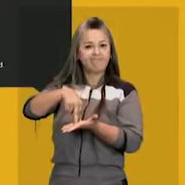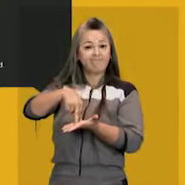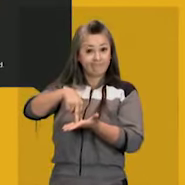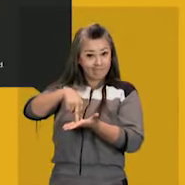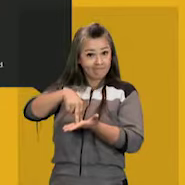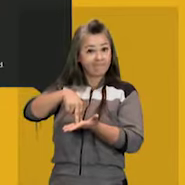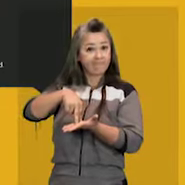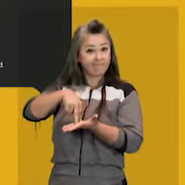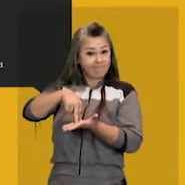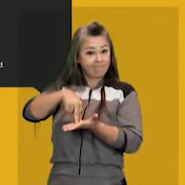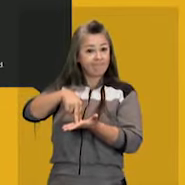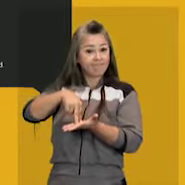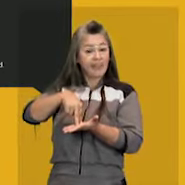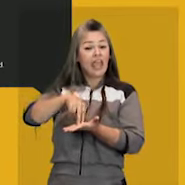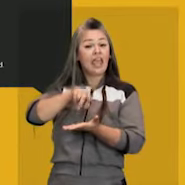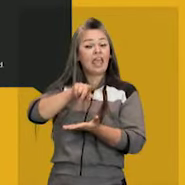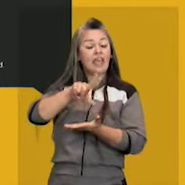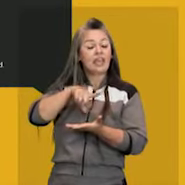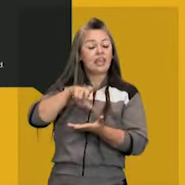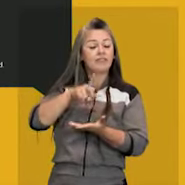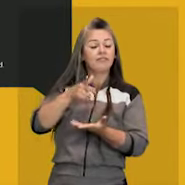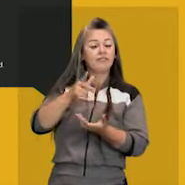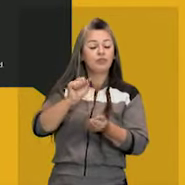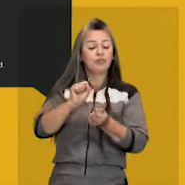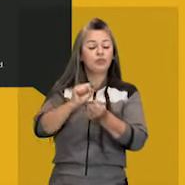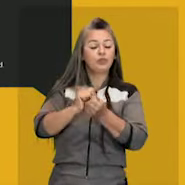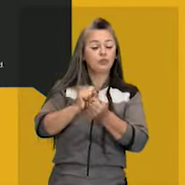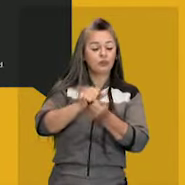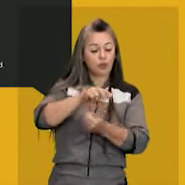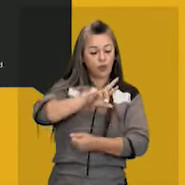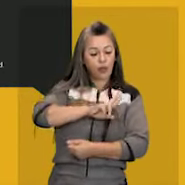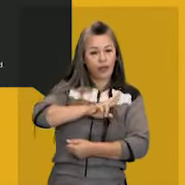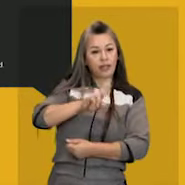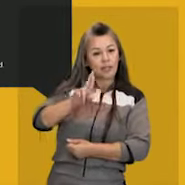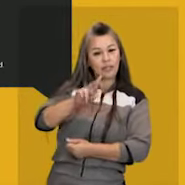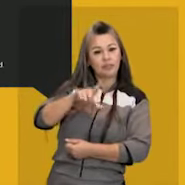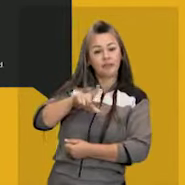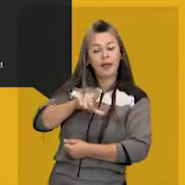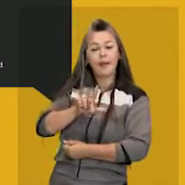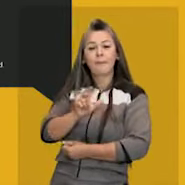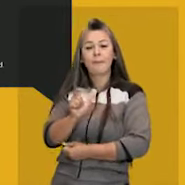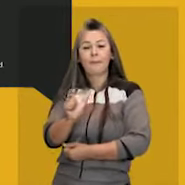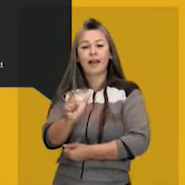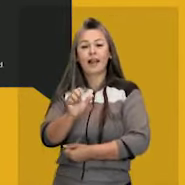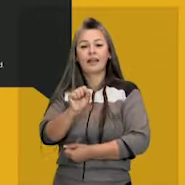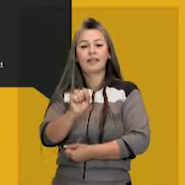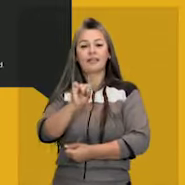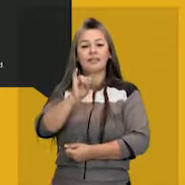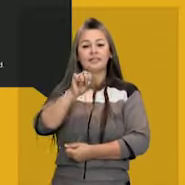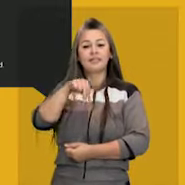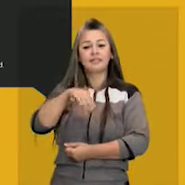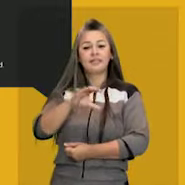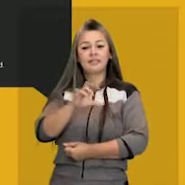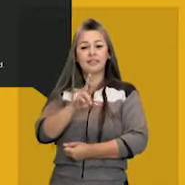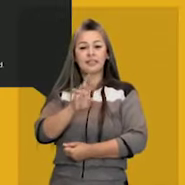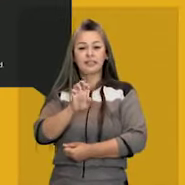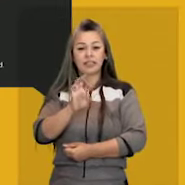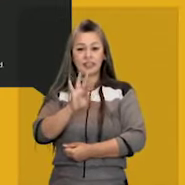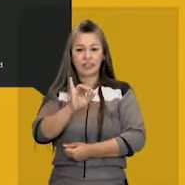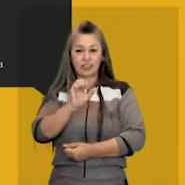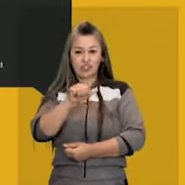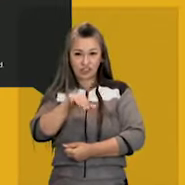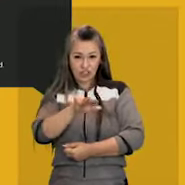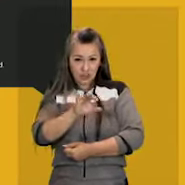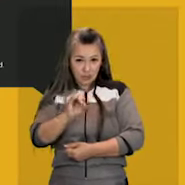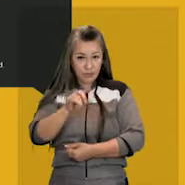trazida pelo colonizador português, né, o que a gente chama de sincretismo religioso, em graus e modalidades diversos,